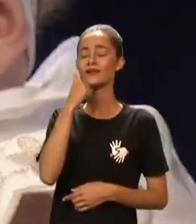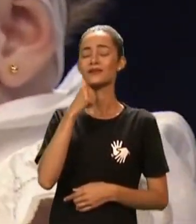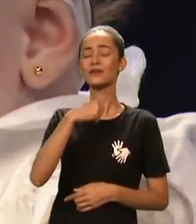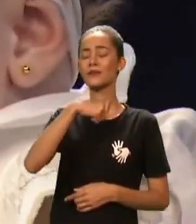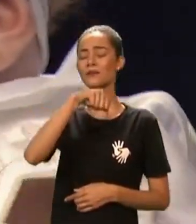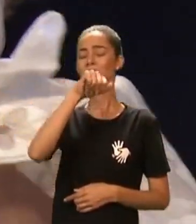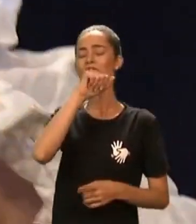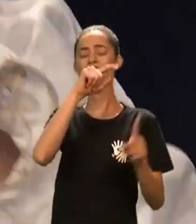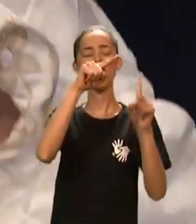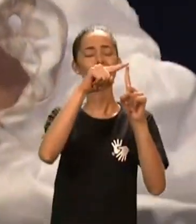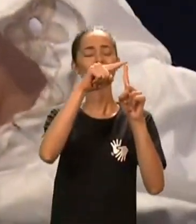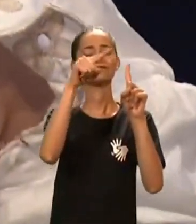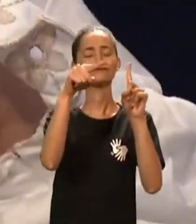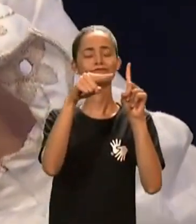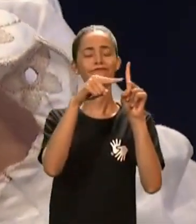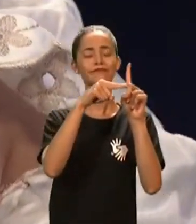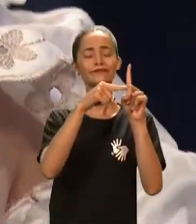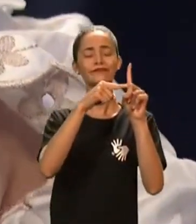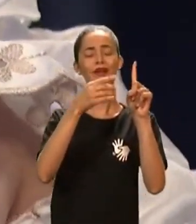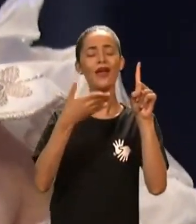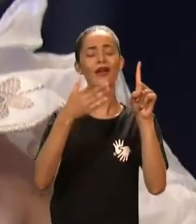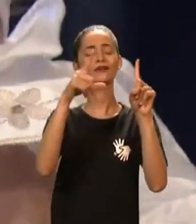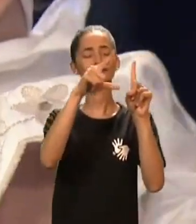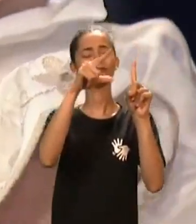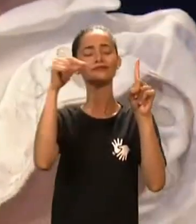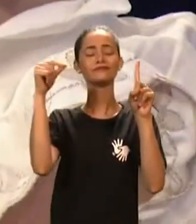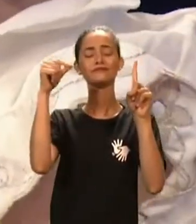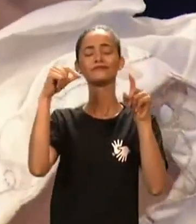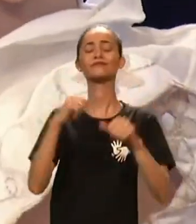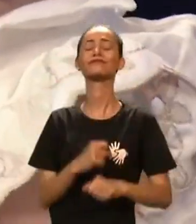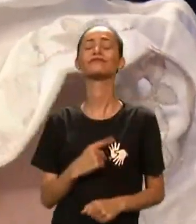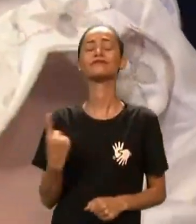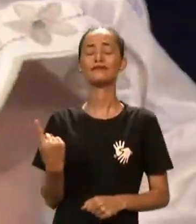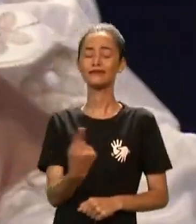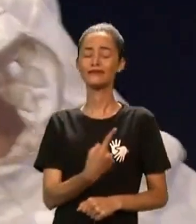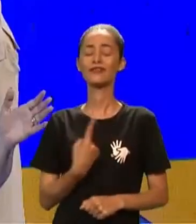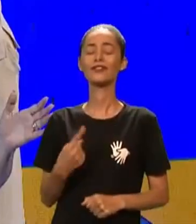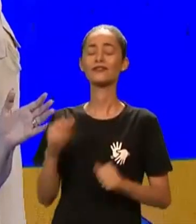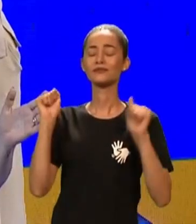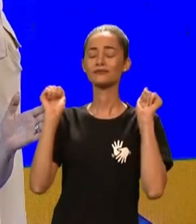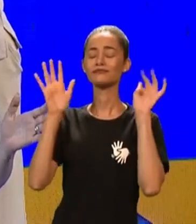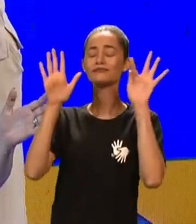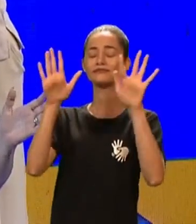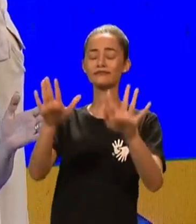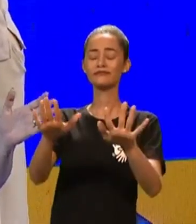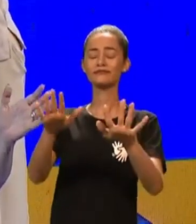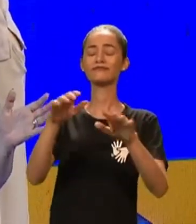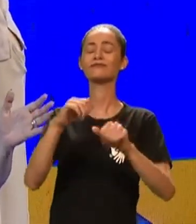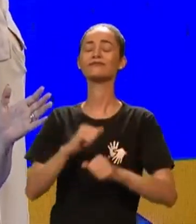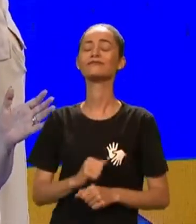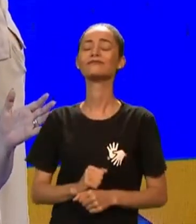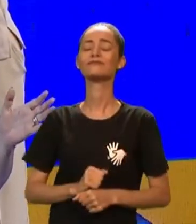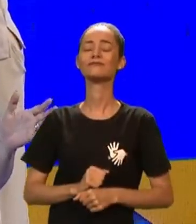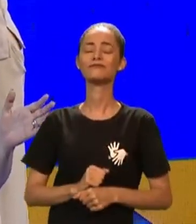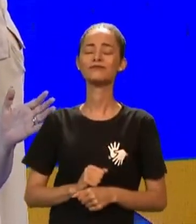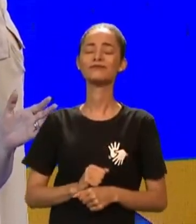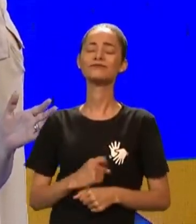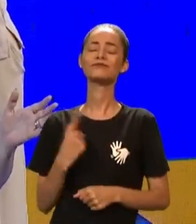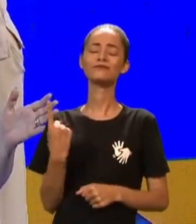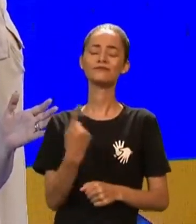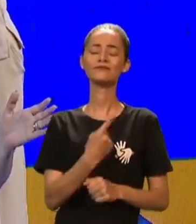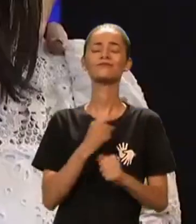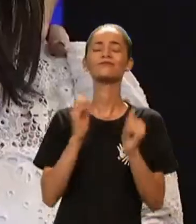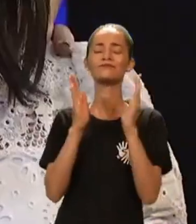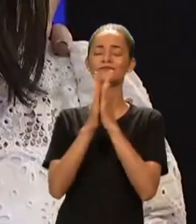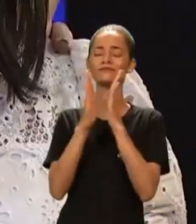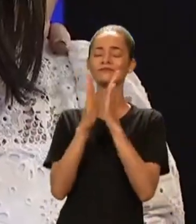mãe. Nós te abençoamos, Isis, e nós liberamos uma palavra de bênção sobre a sua vida. Nós oramos